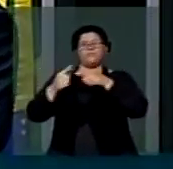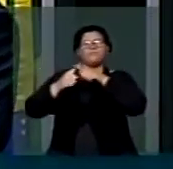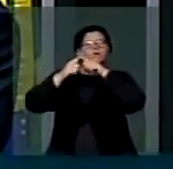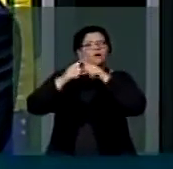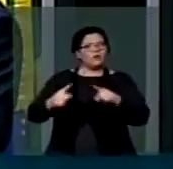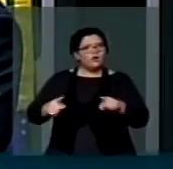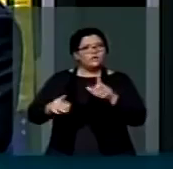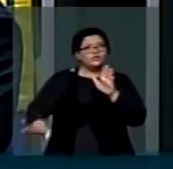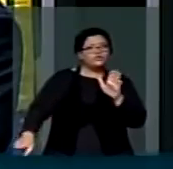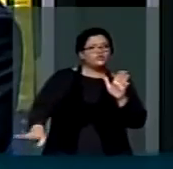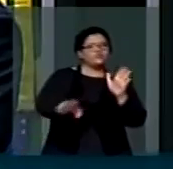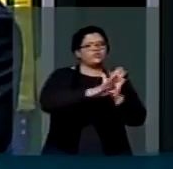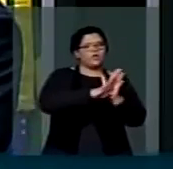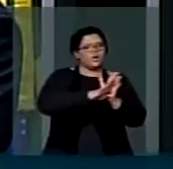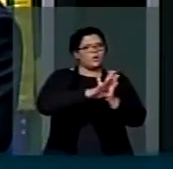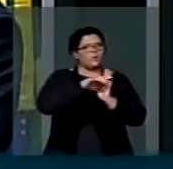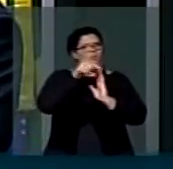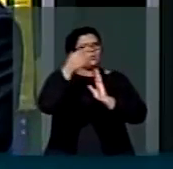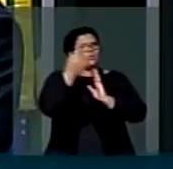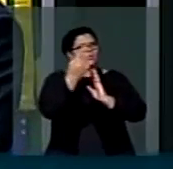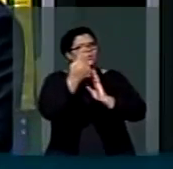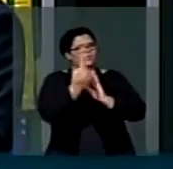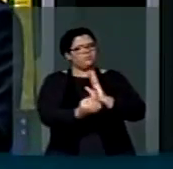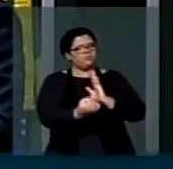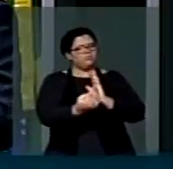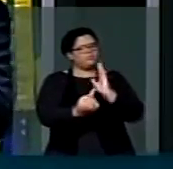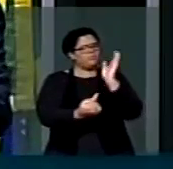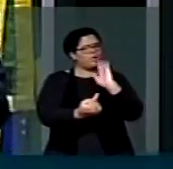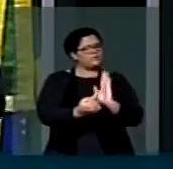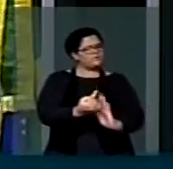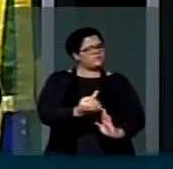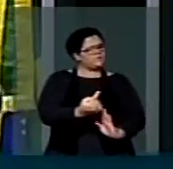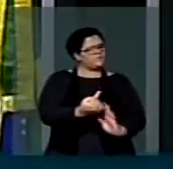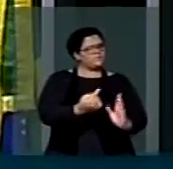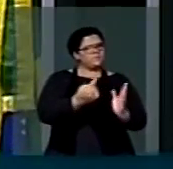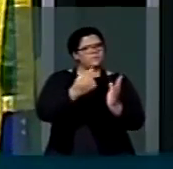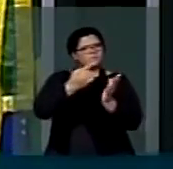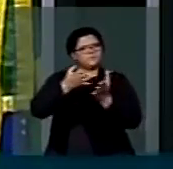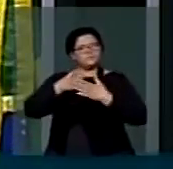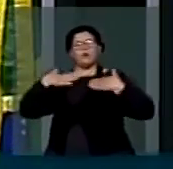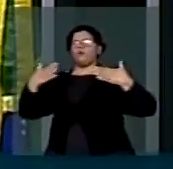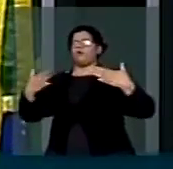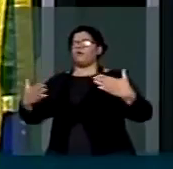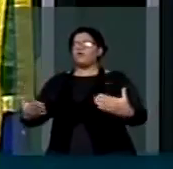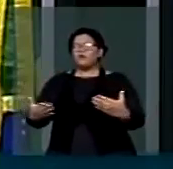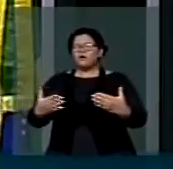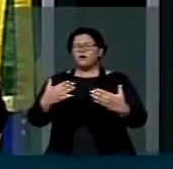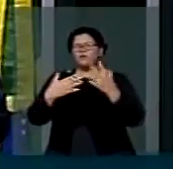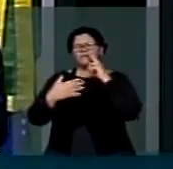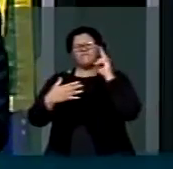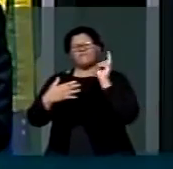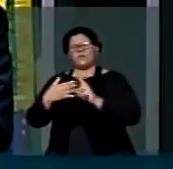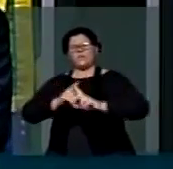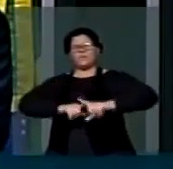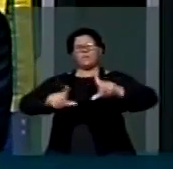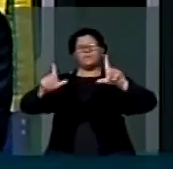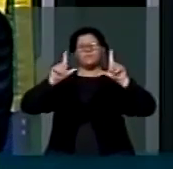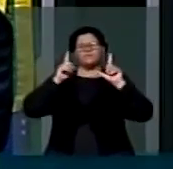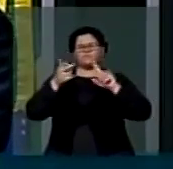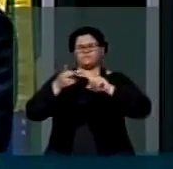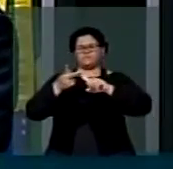chegou, ela se deparou com a imprensa livre, ela se deparou